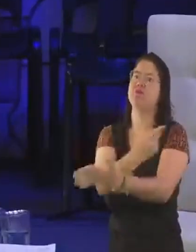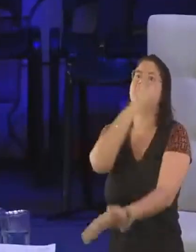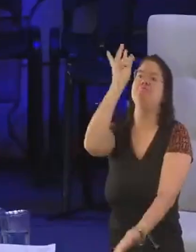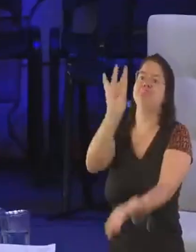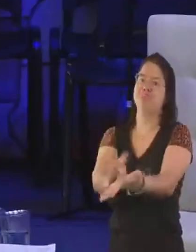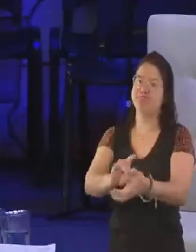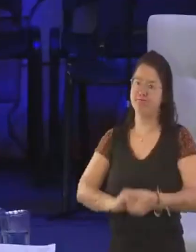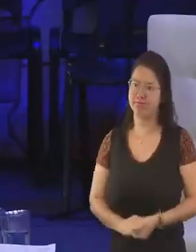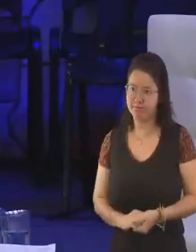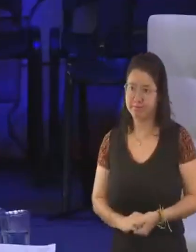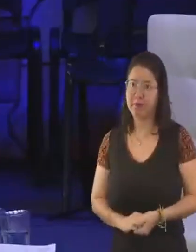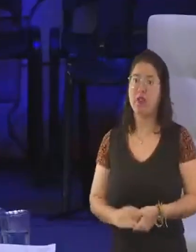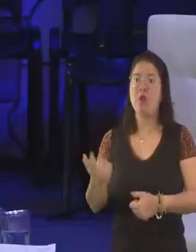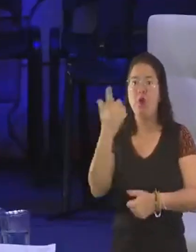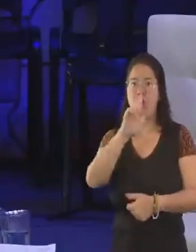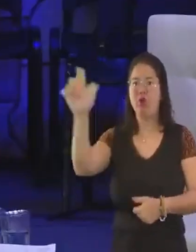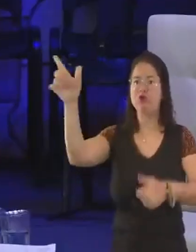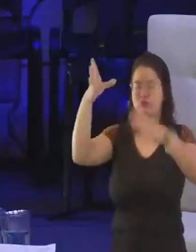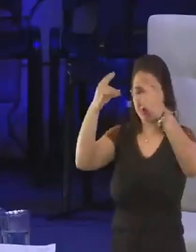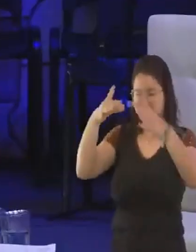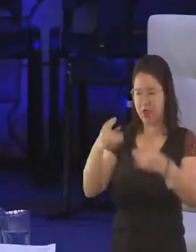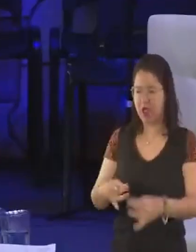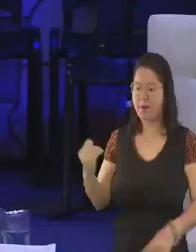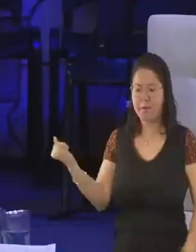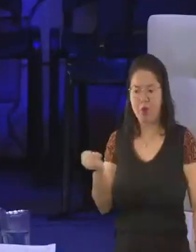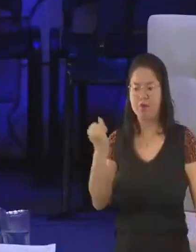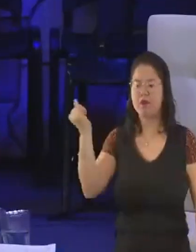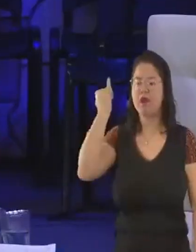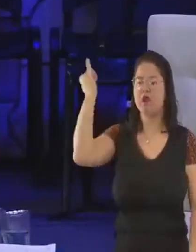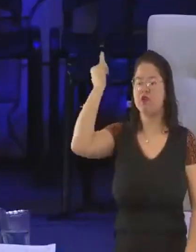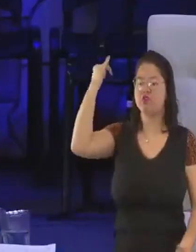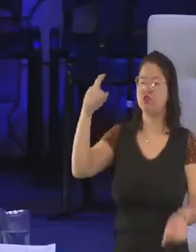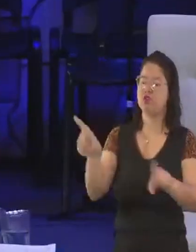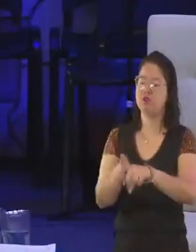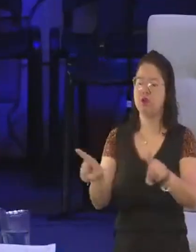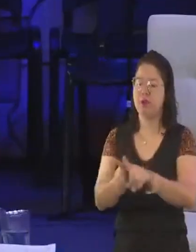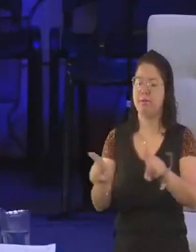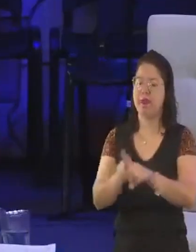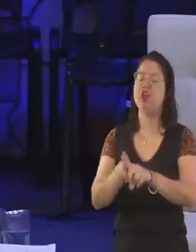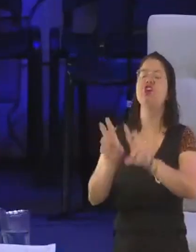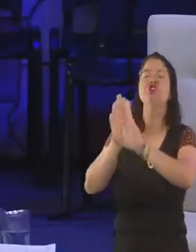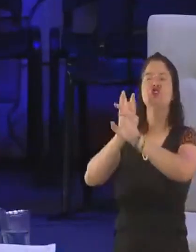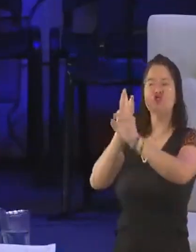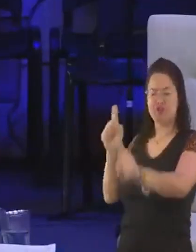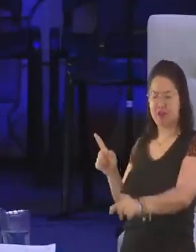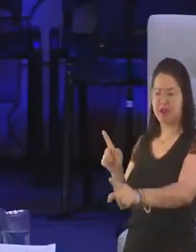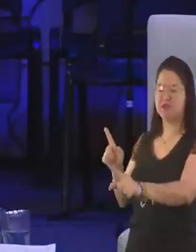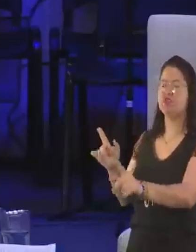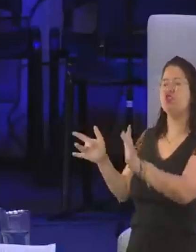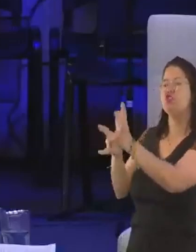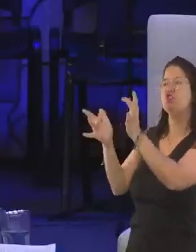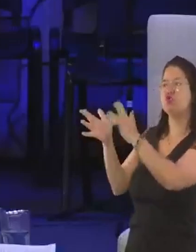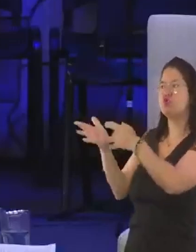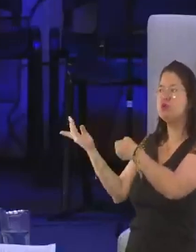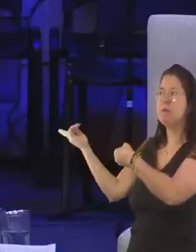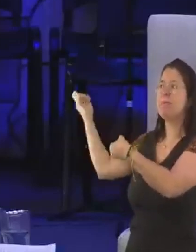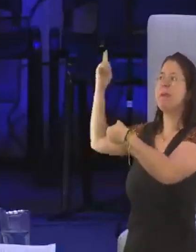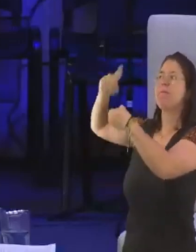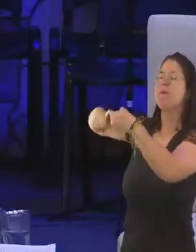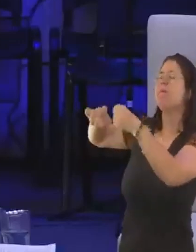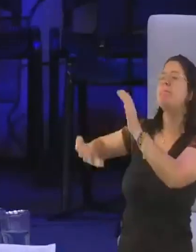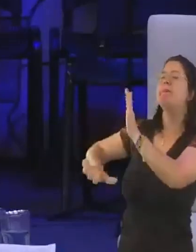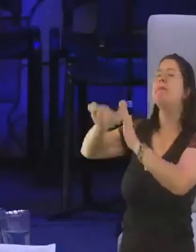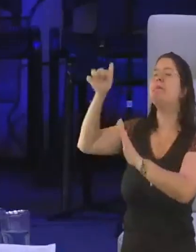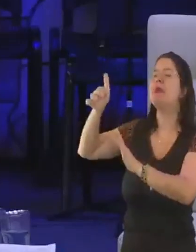agora um detalhe muito importante, meus irmãos. A diferença da primeira vinda de Jesus. Enquanto a primeira vinda